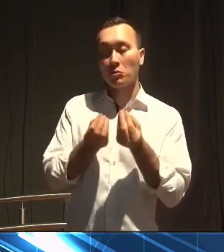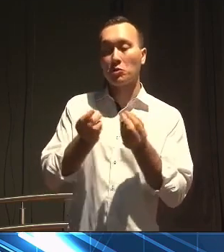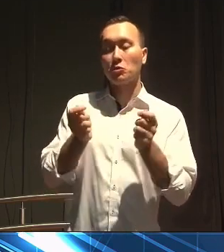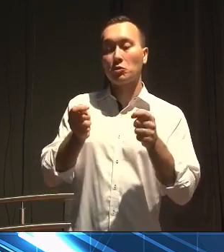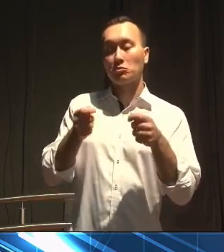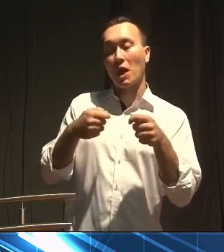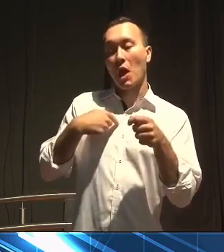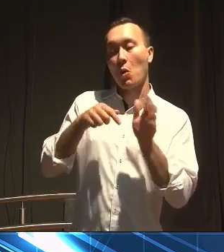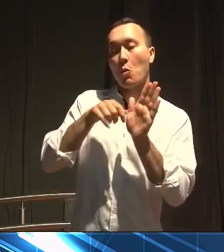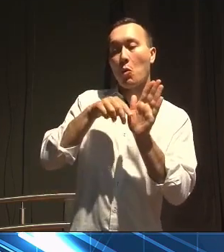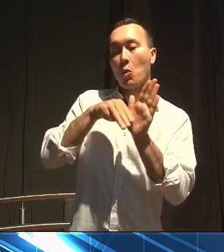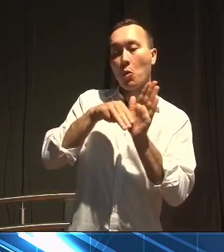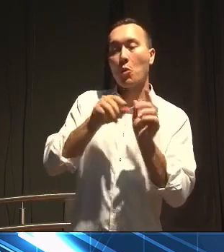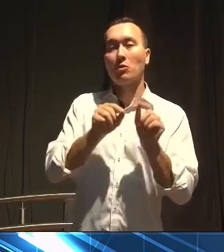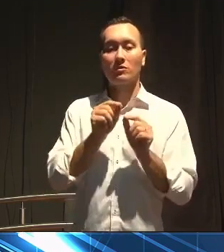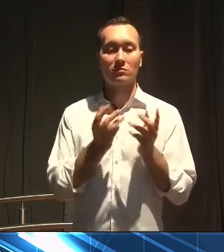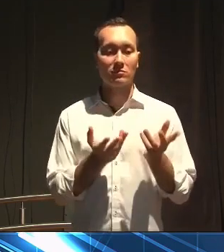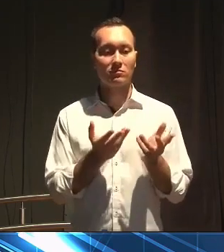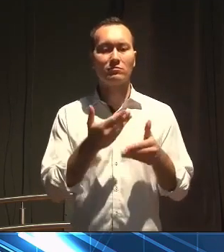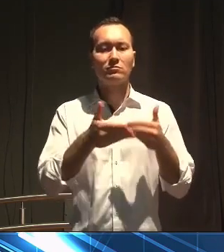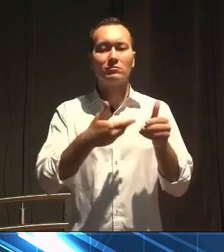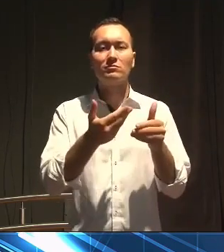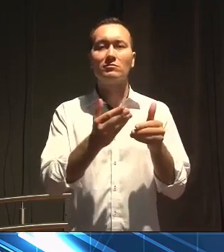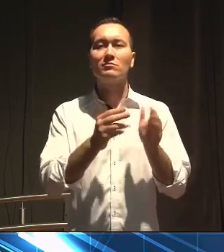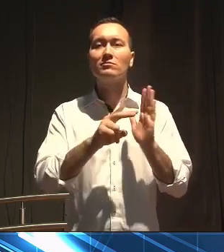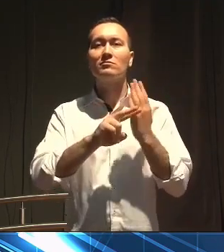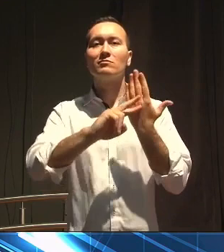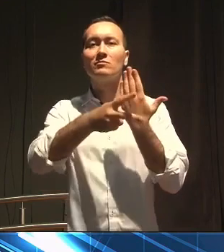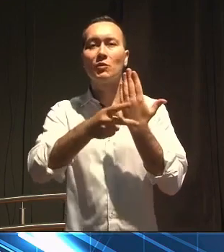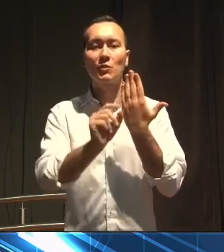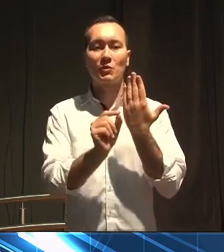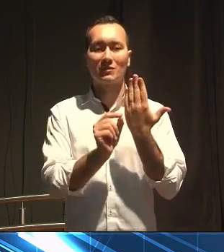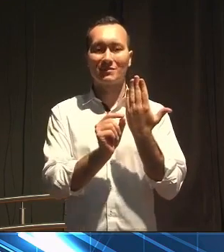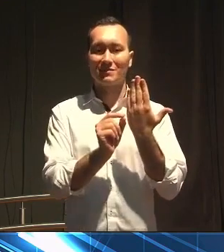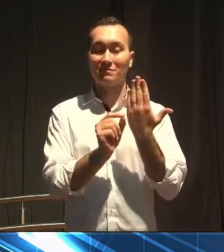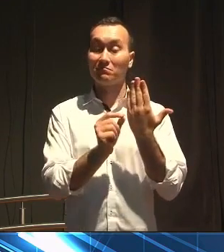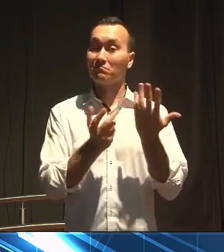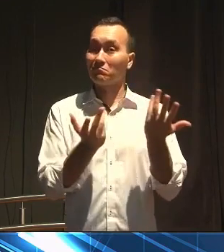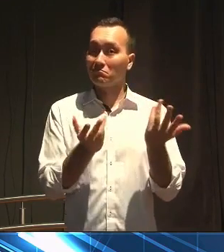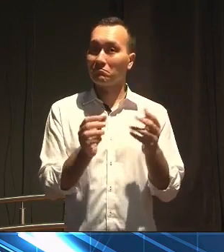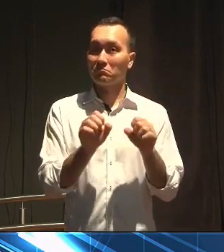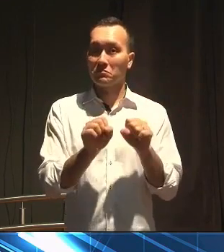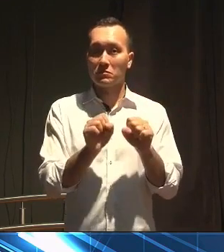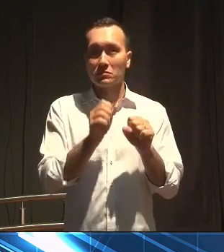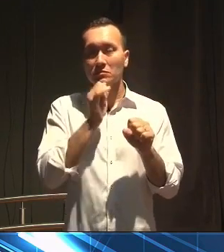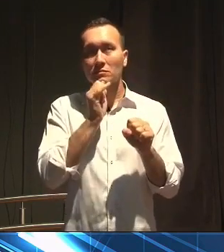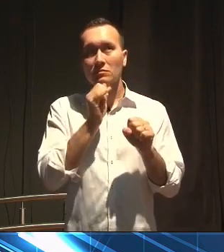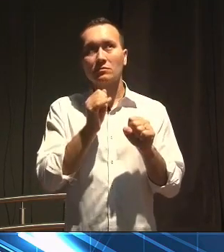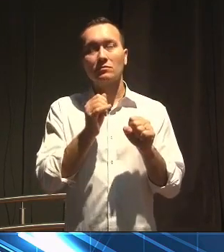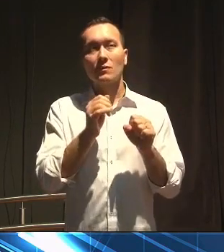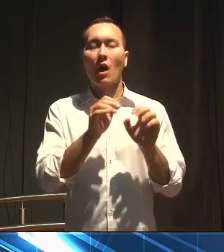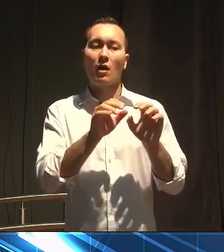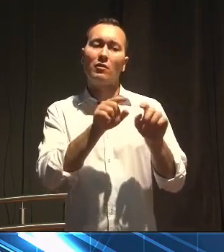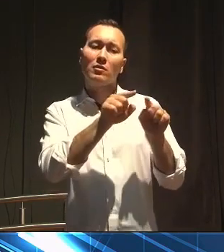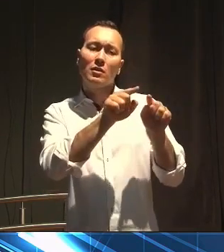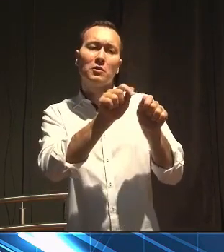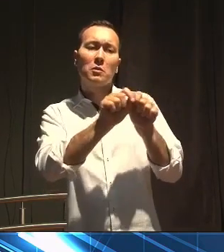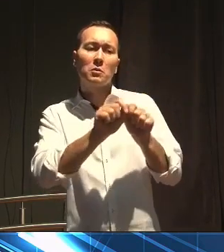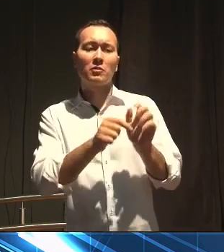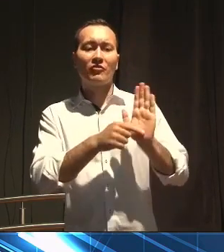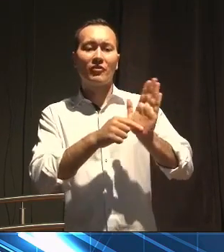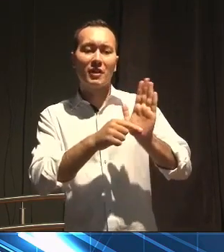na comunidade? Às vezes a gente pensa que, é um vídeo bestinha fazendo graça online,